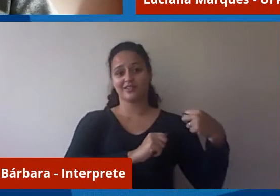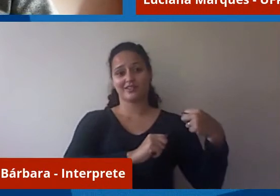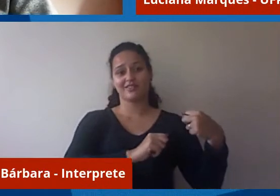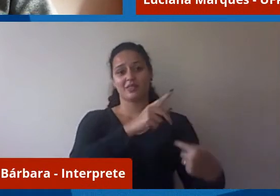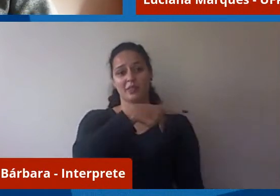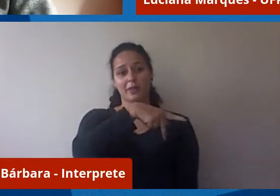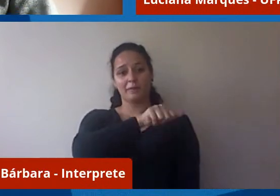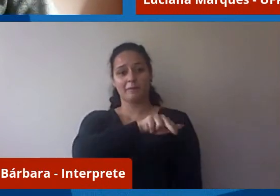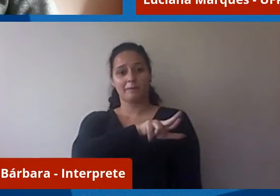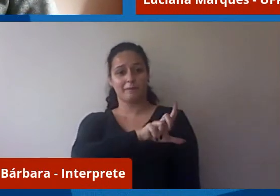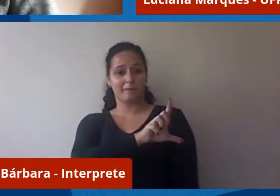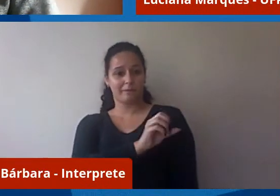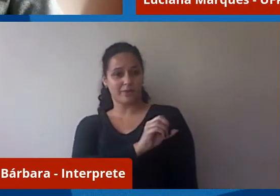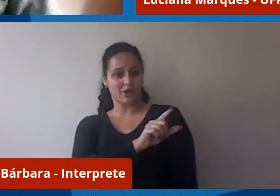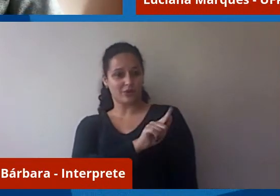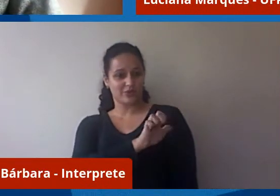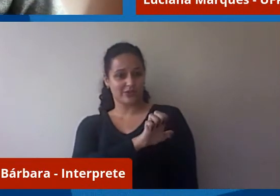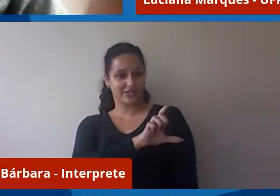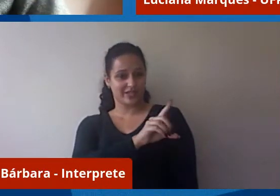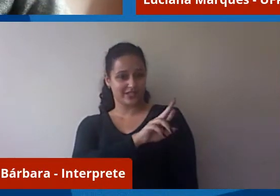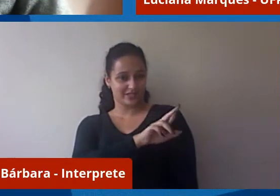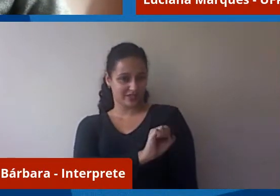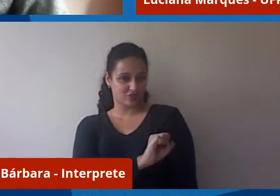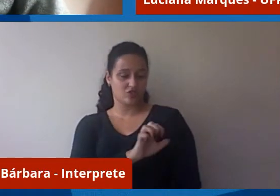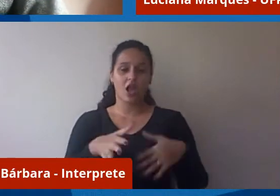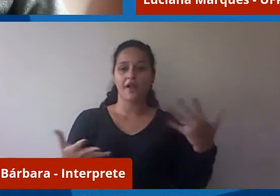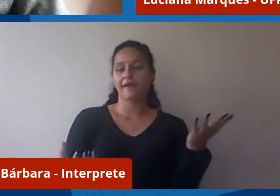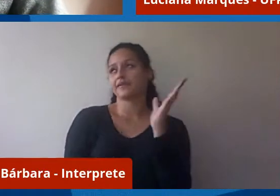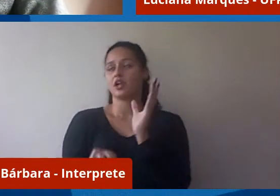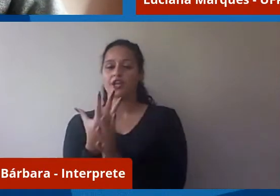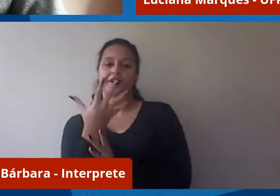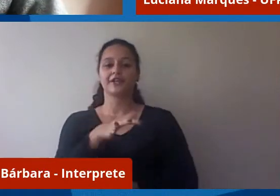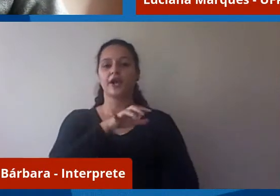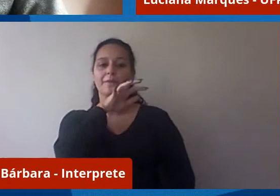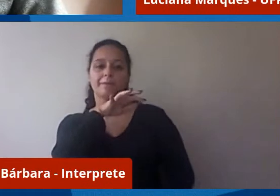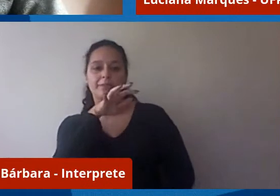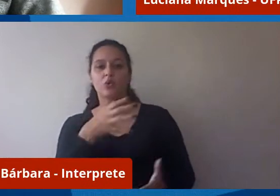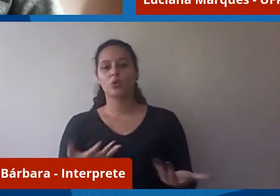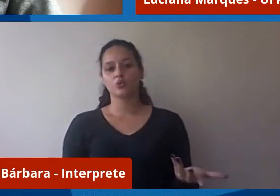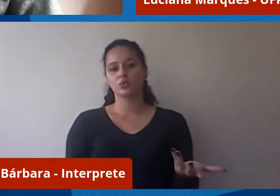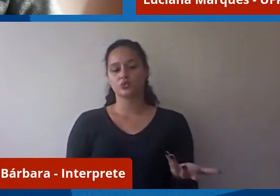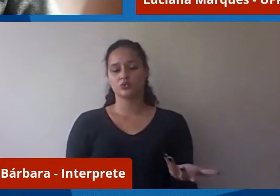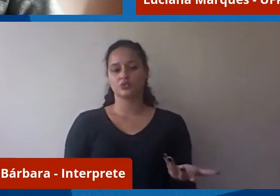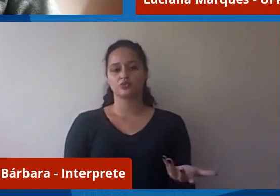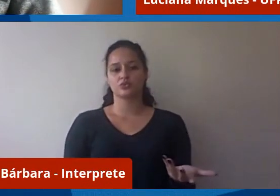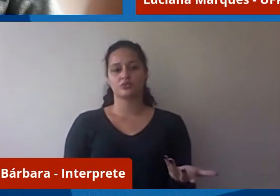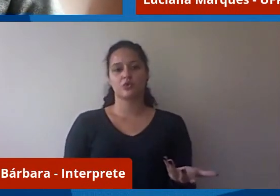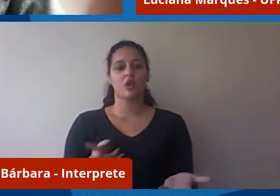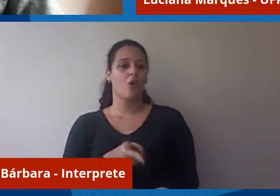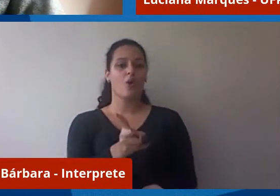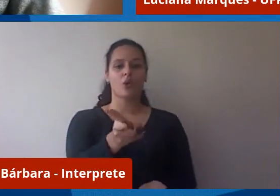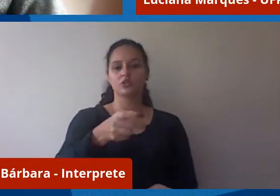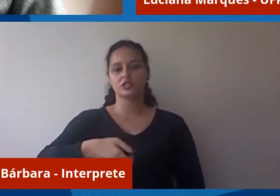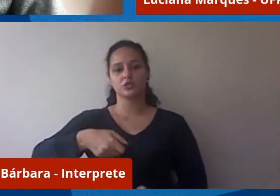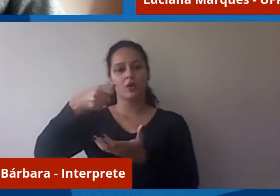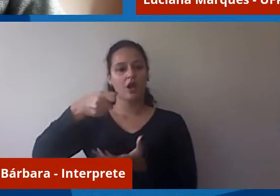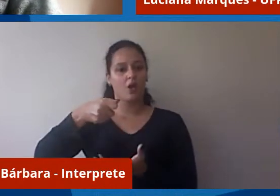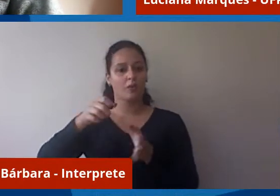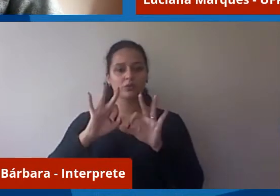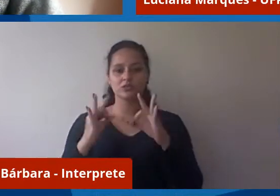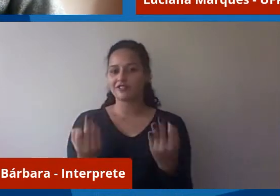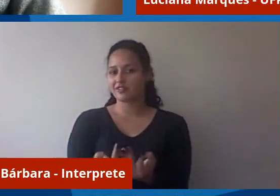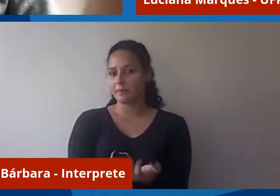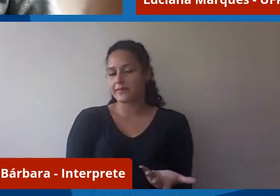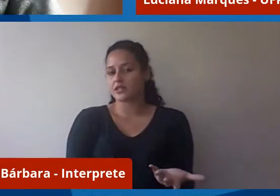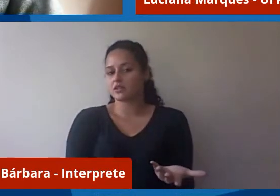vamos criar imposto. Aí cria um clima, não, criar imposto de jeito nenhum, tá? Ah, então vamos ficar com Bolsa Família mesmo, tudo isso, tá? Quer dizer, não